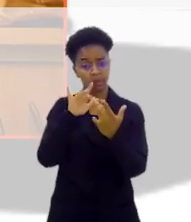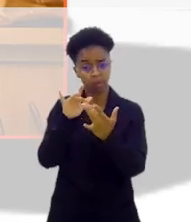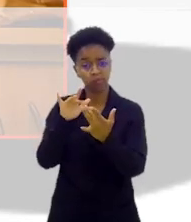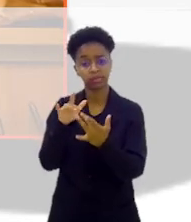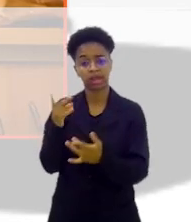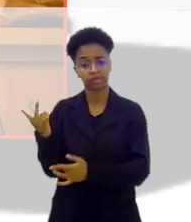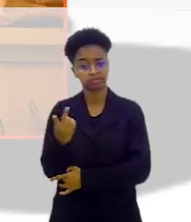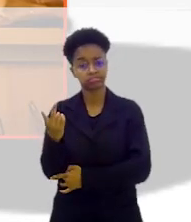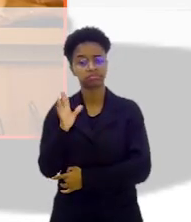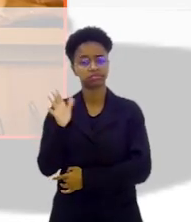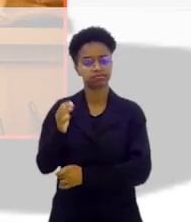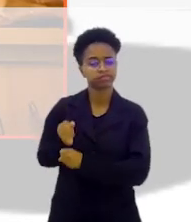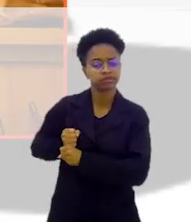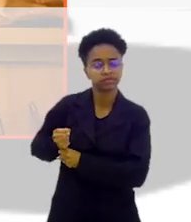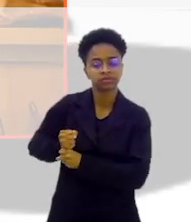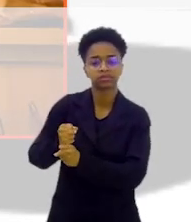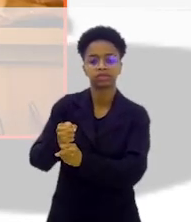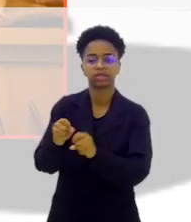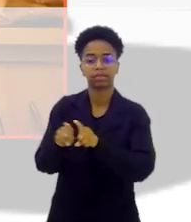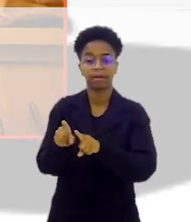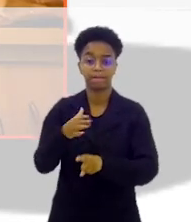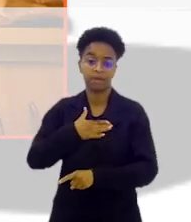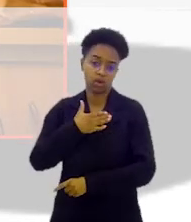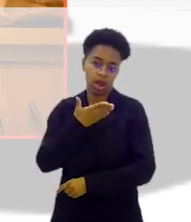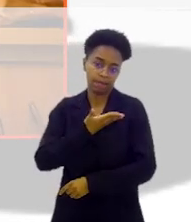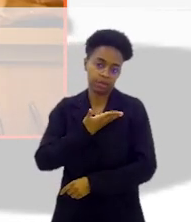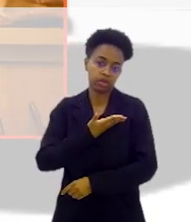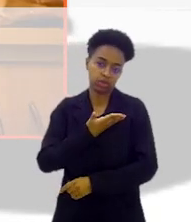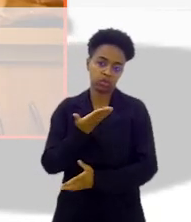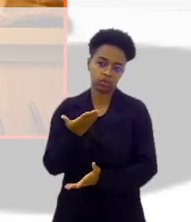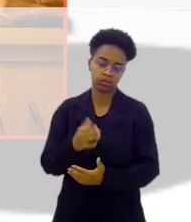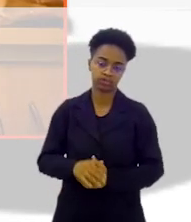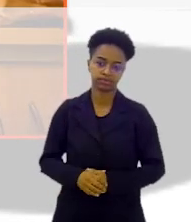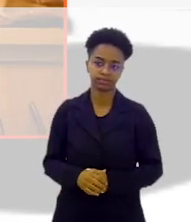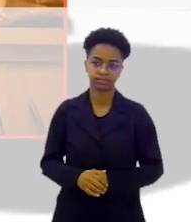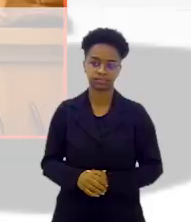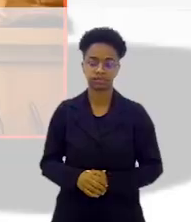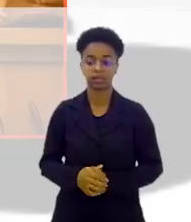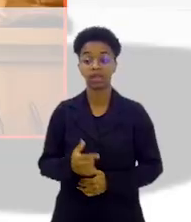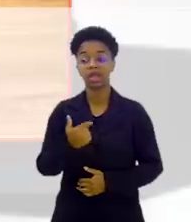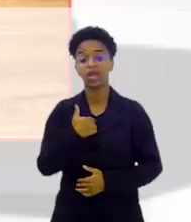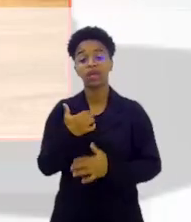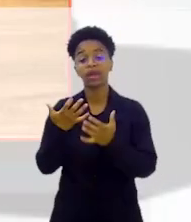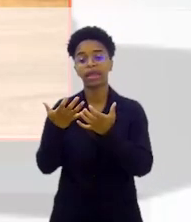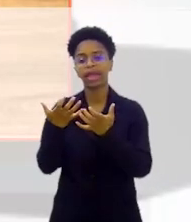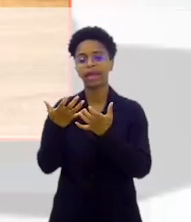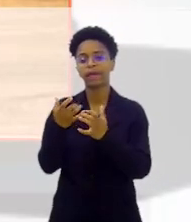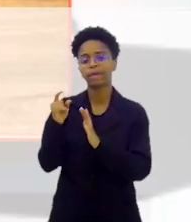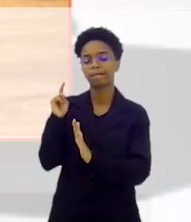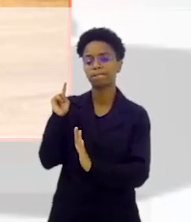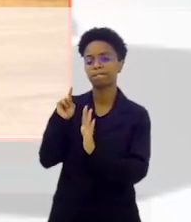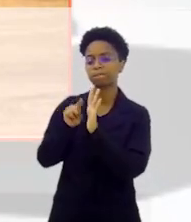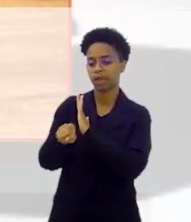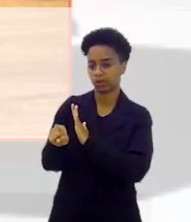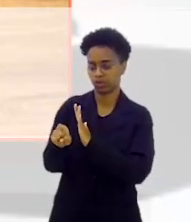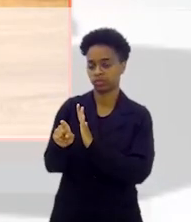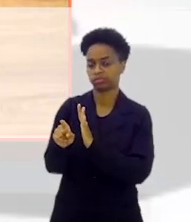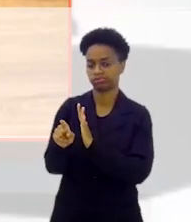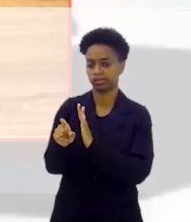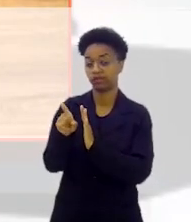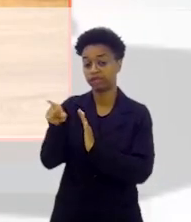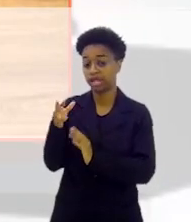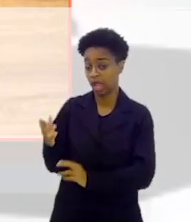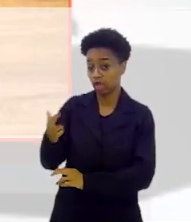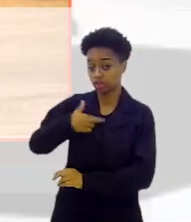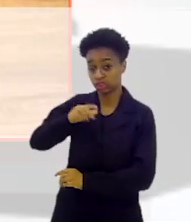Eu tive esse contato com o Palmeiro durante muito tempo, foi muito meu amigo, sabe? José, eu quero deixar uma provocação